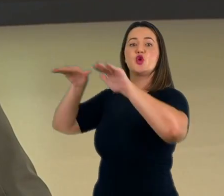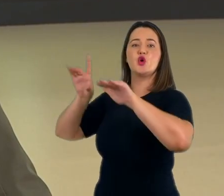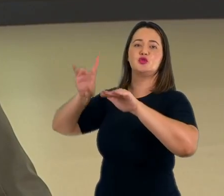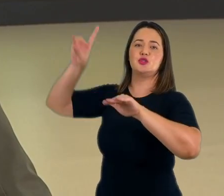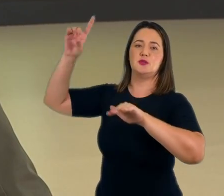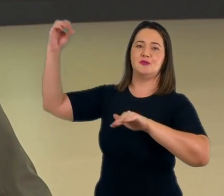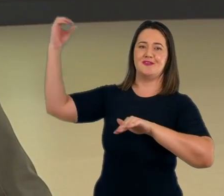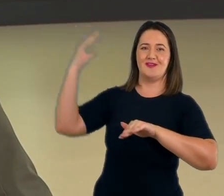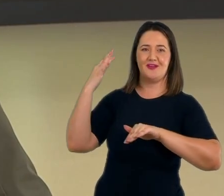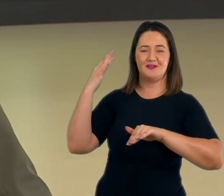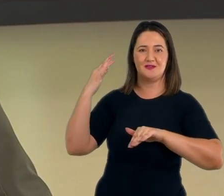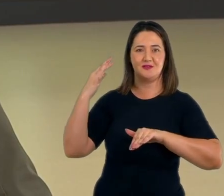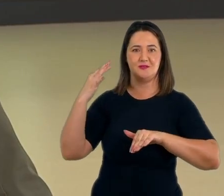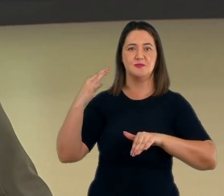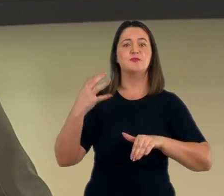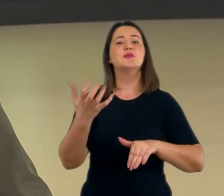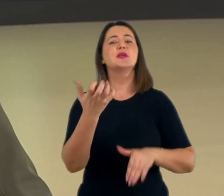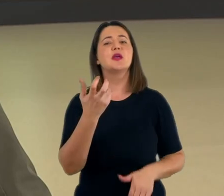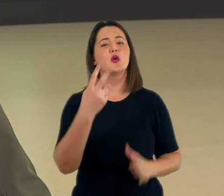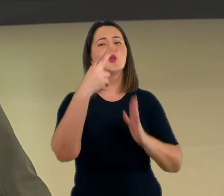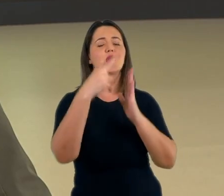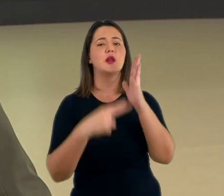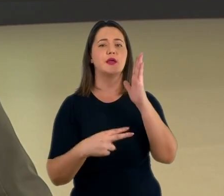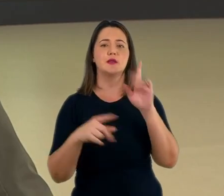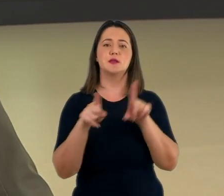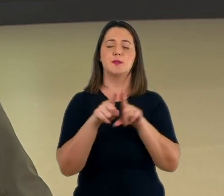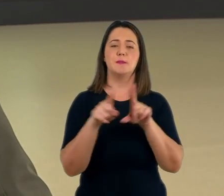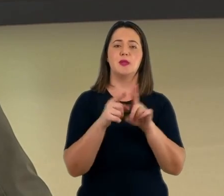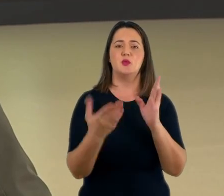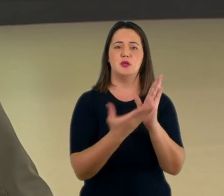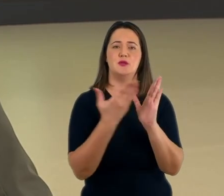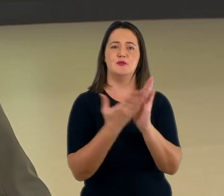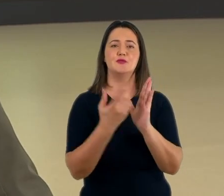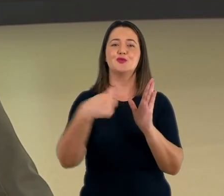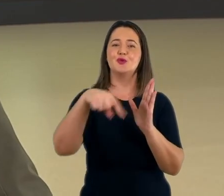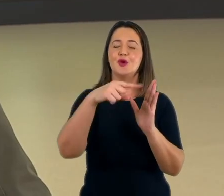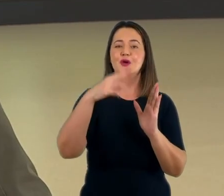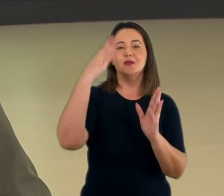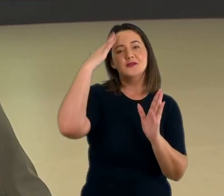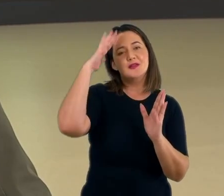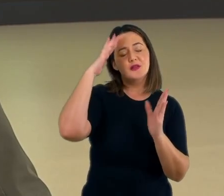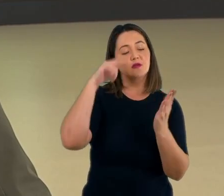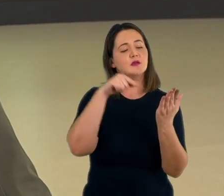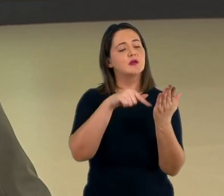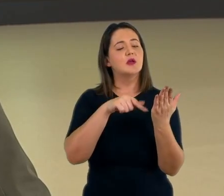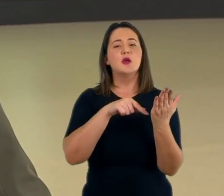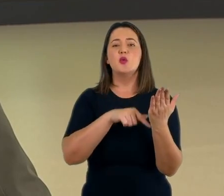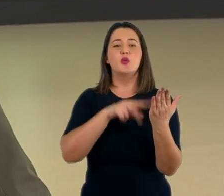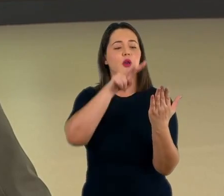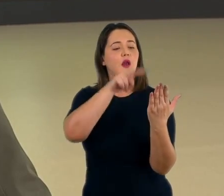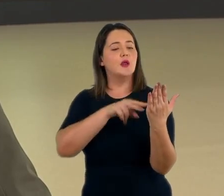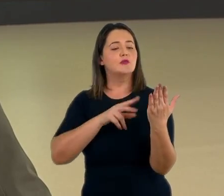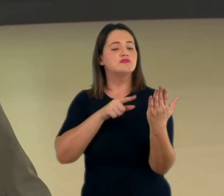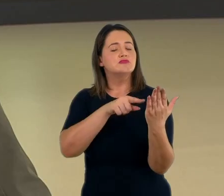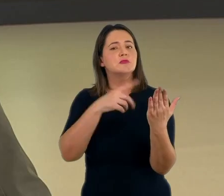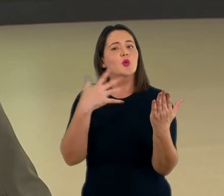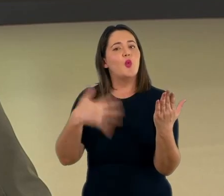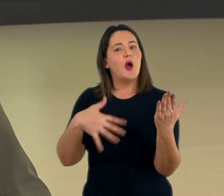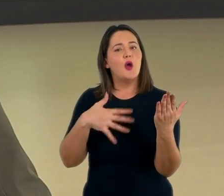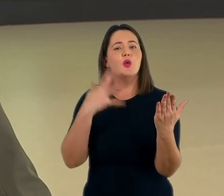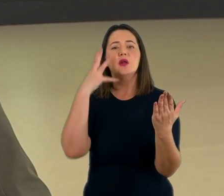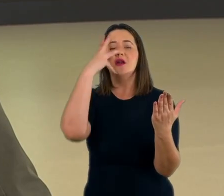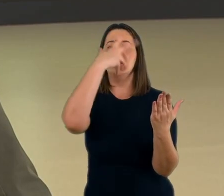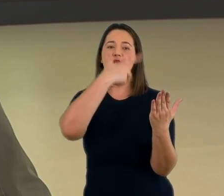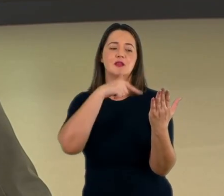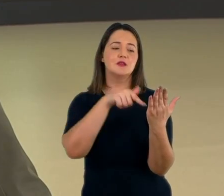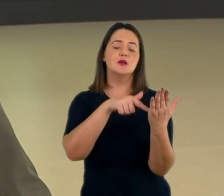do trono da graça de Deus. Eu quero ler uma passagem do Novo Testamento a esse respeito, que para mim é uma das mais